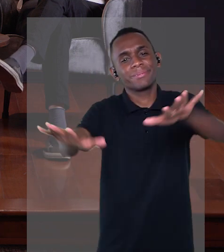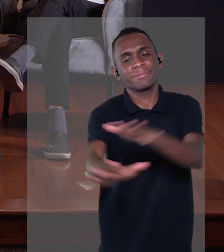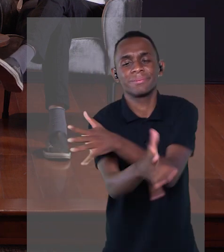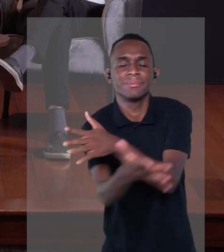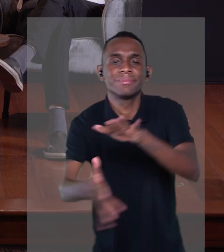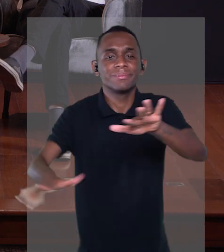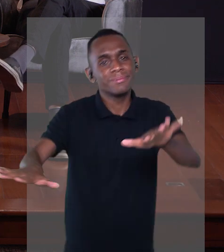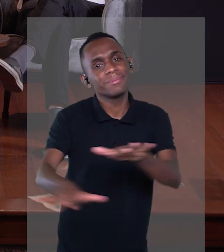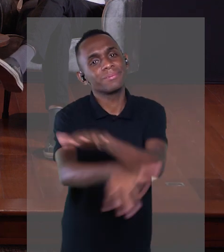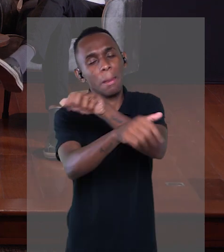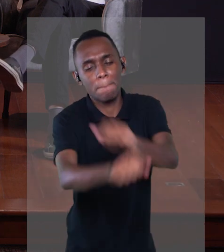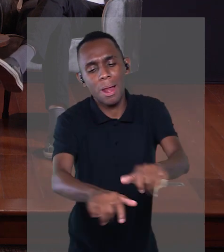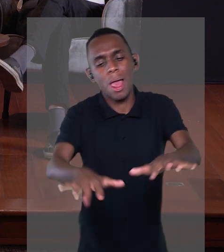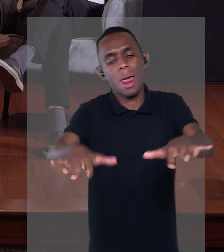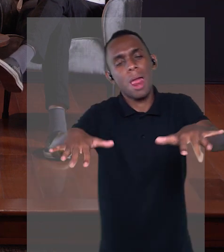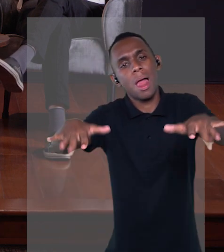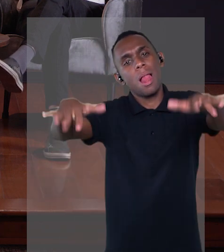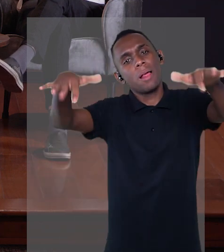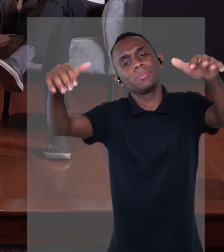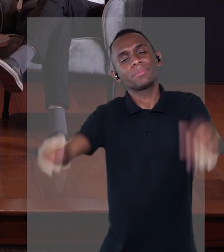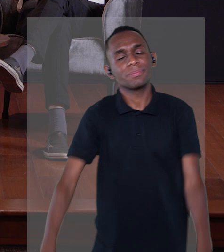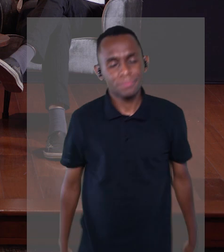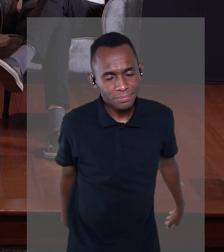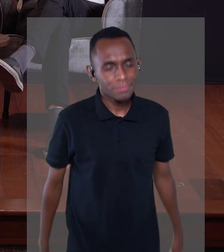Encher de novo o mar.